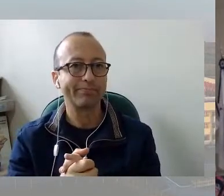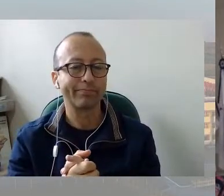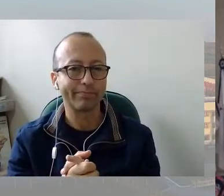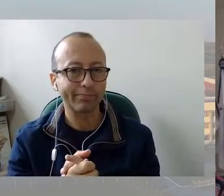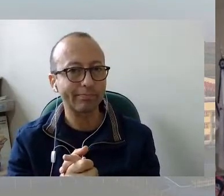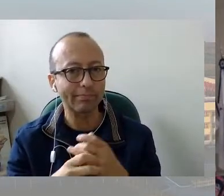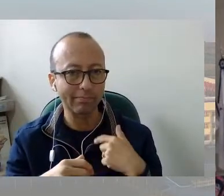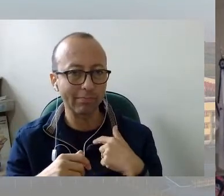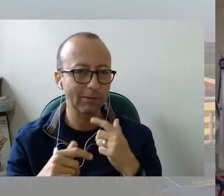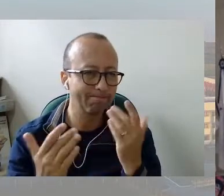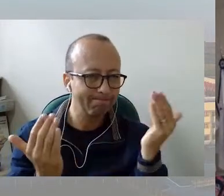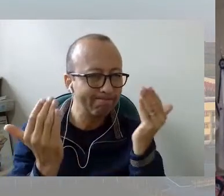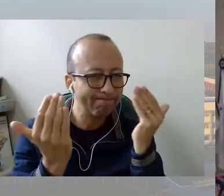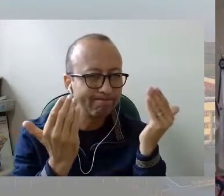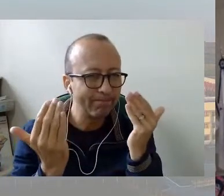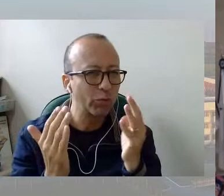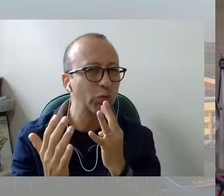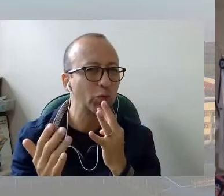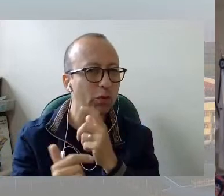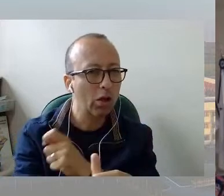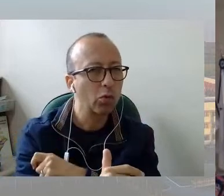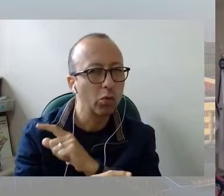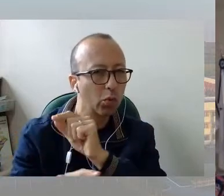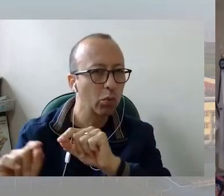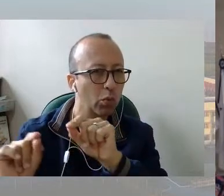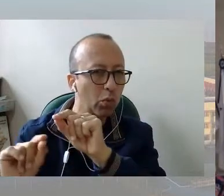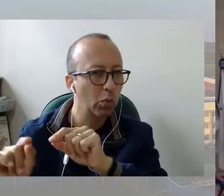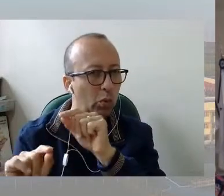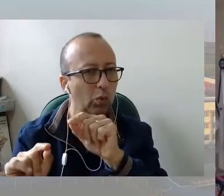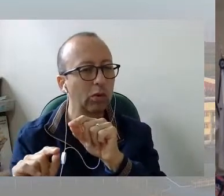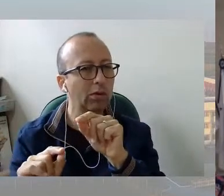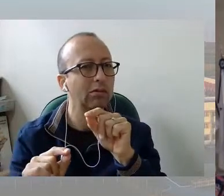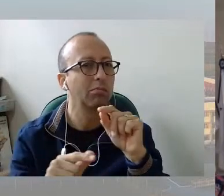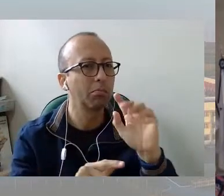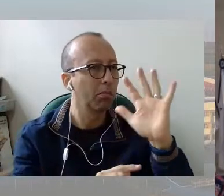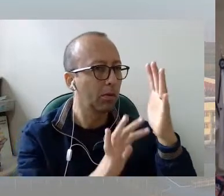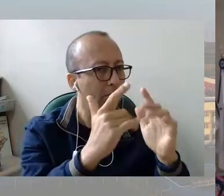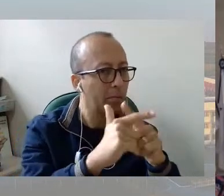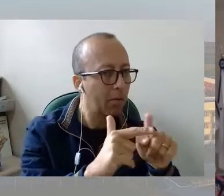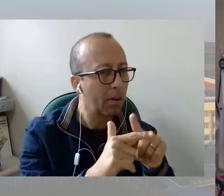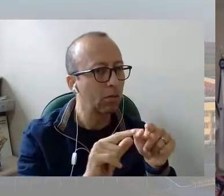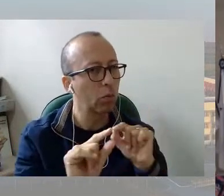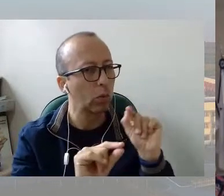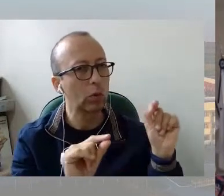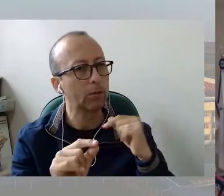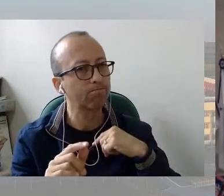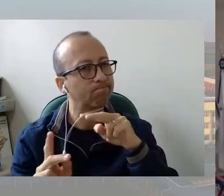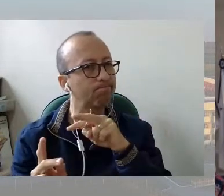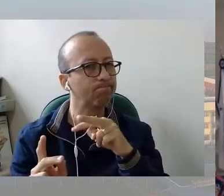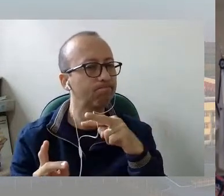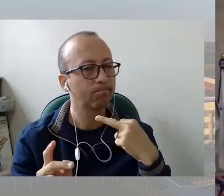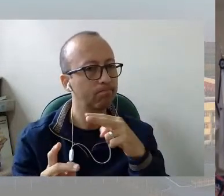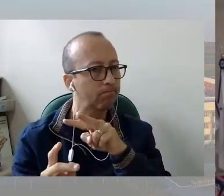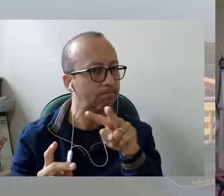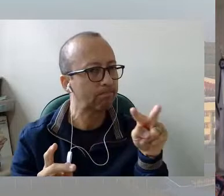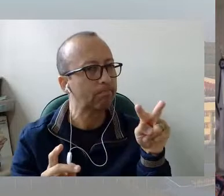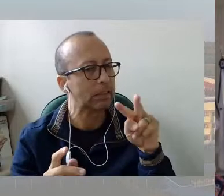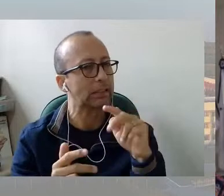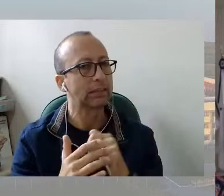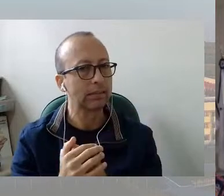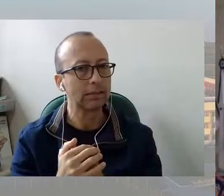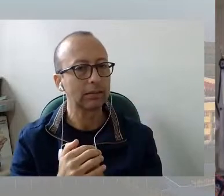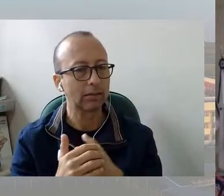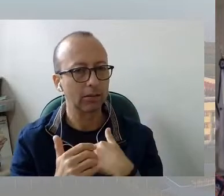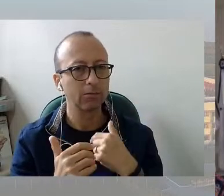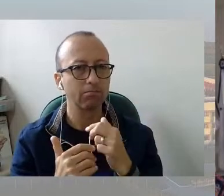minha análise, conhecendo os alunos, tendo acompanhado todo o processo, né, me dá a certeza de